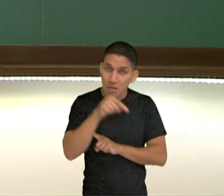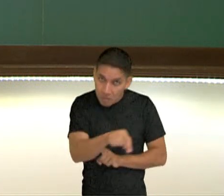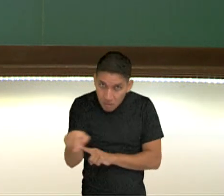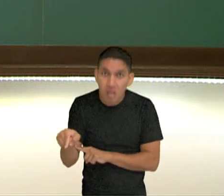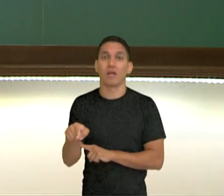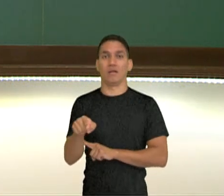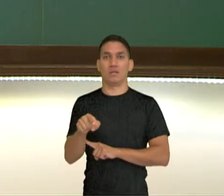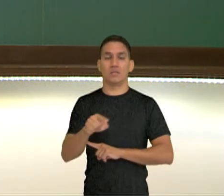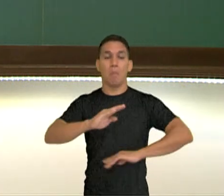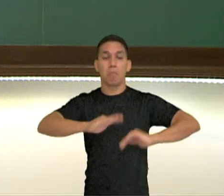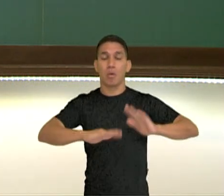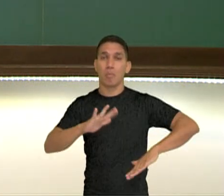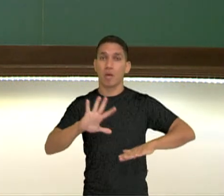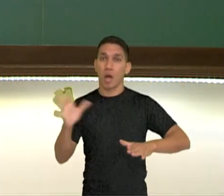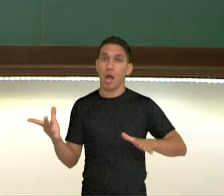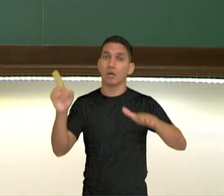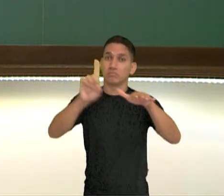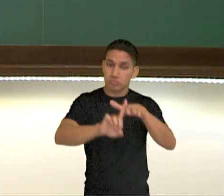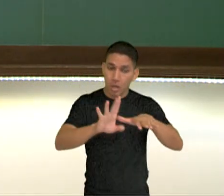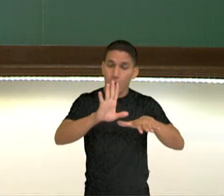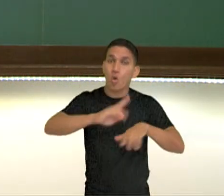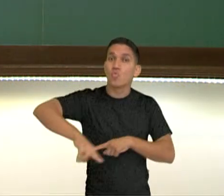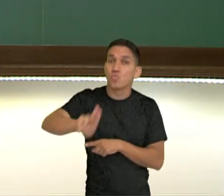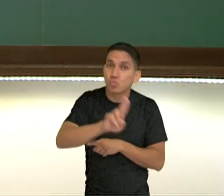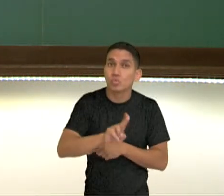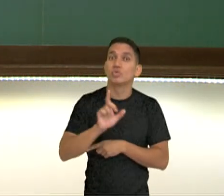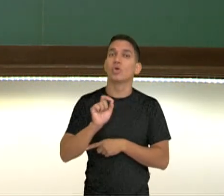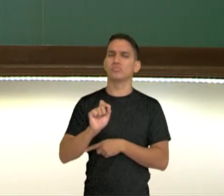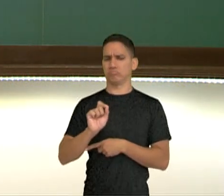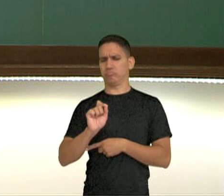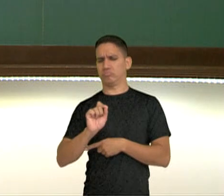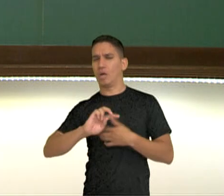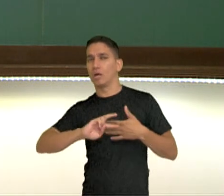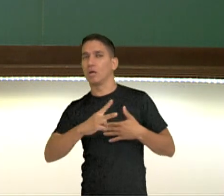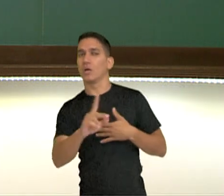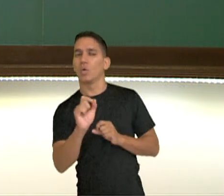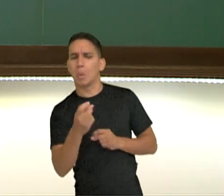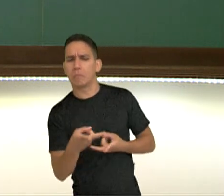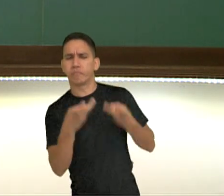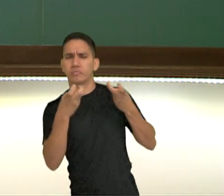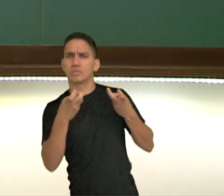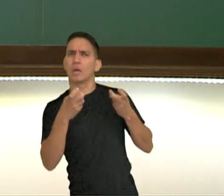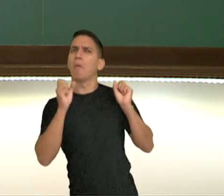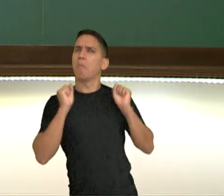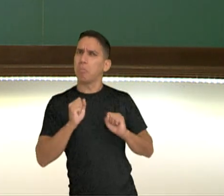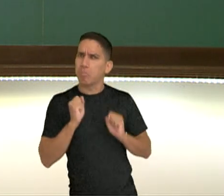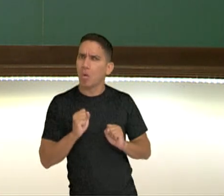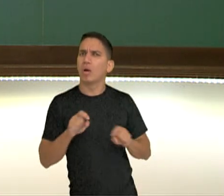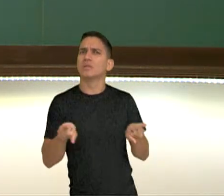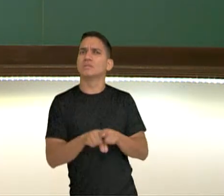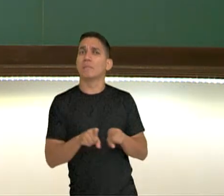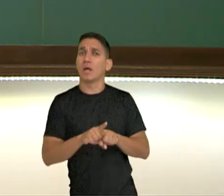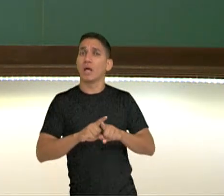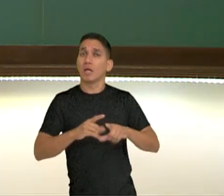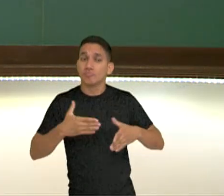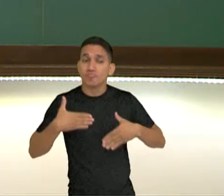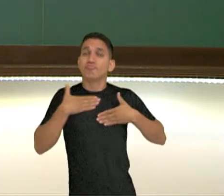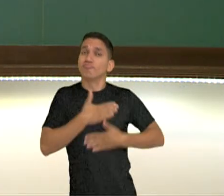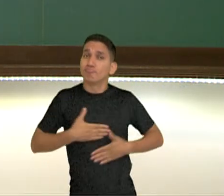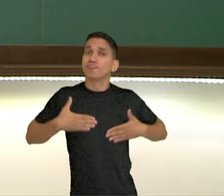instrumento musical está inserido intervém na possibilidade de ele ser usado como entretenimento